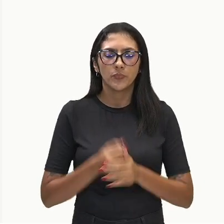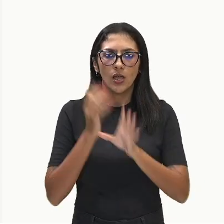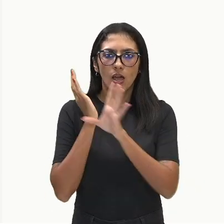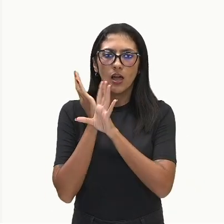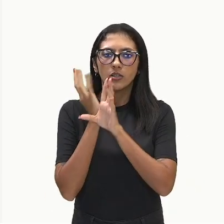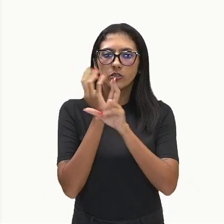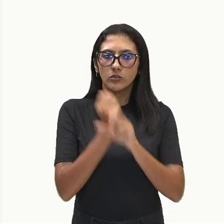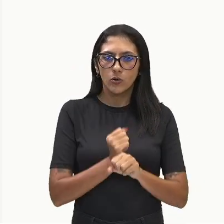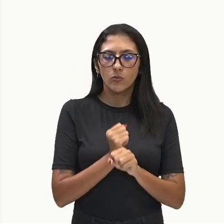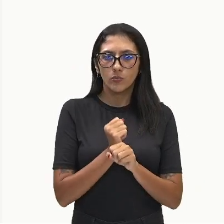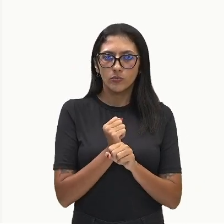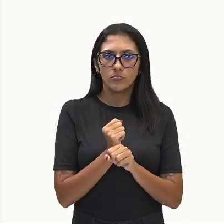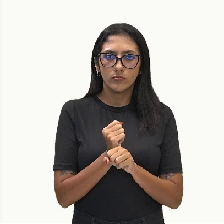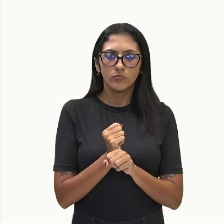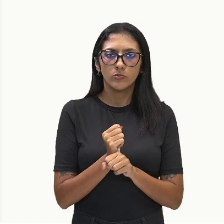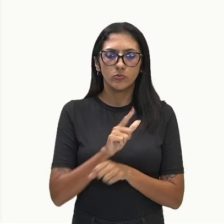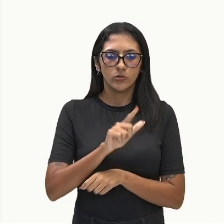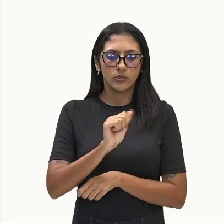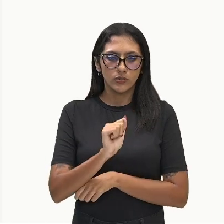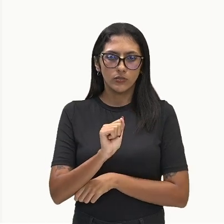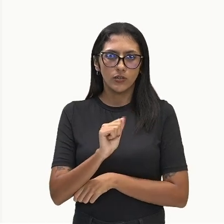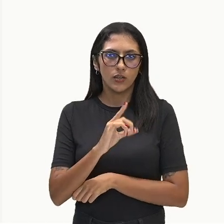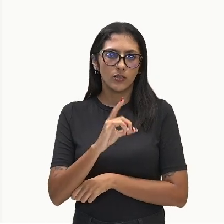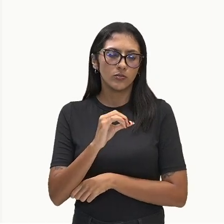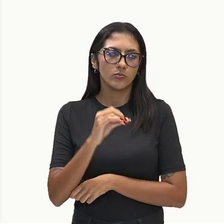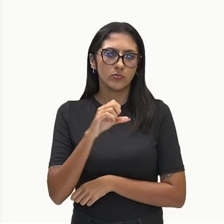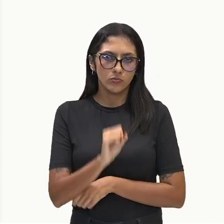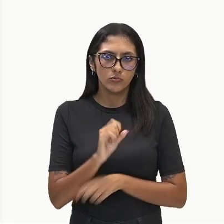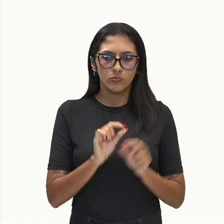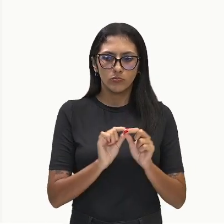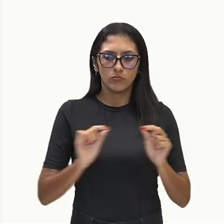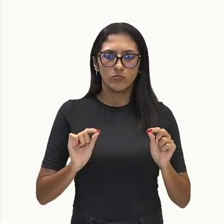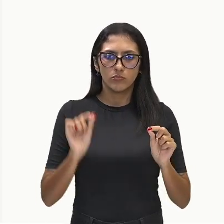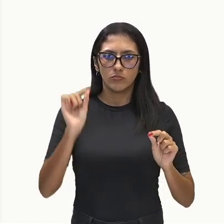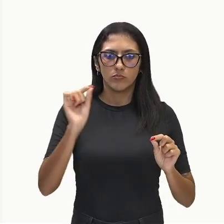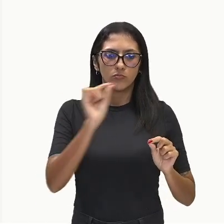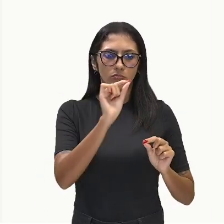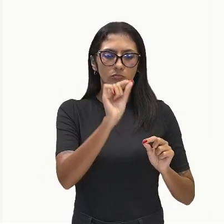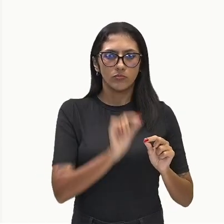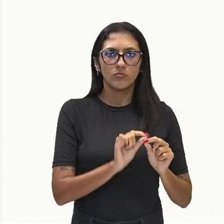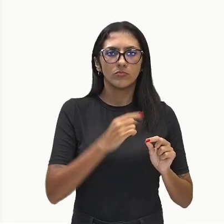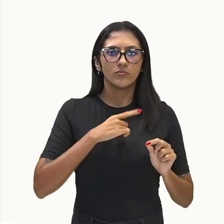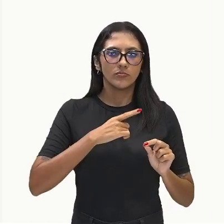dos catetos. Nesse caso, no caso do quadrado, os dois catetos são iguais